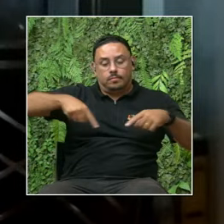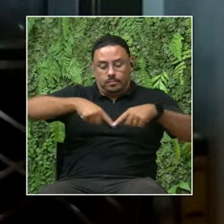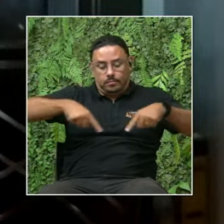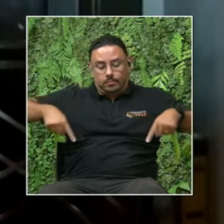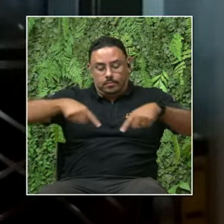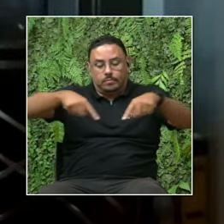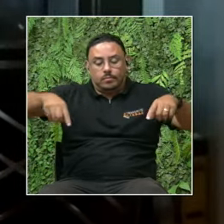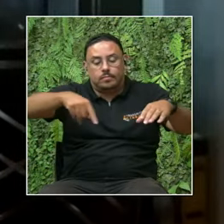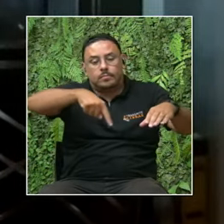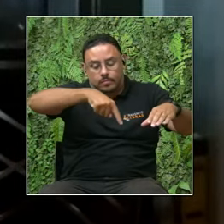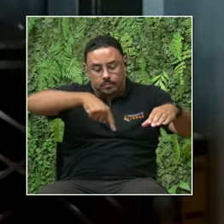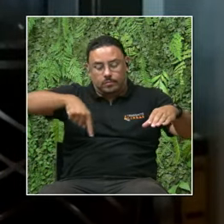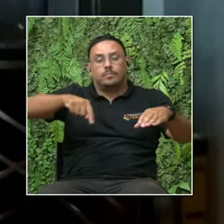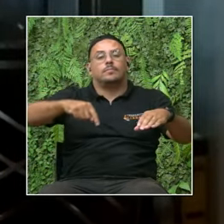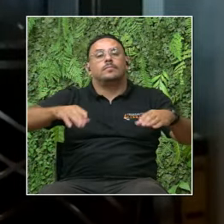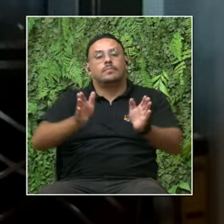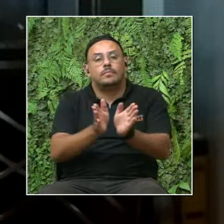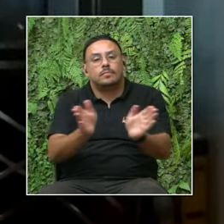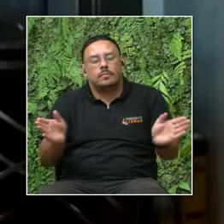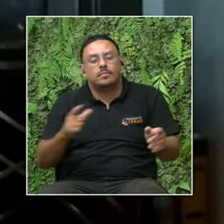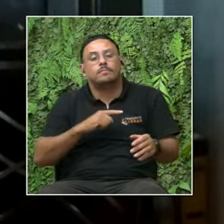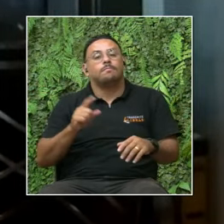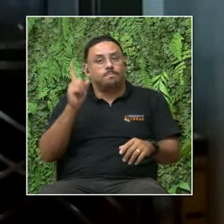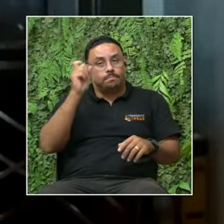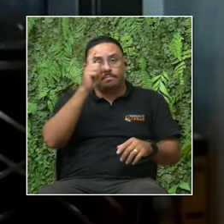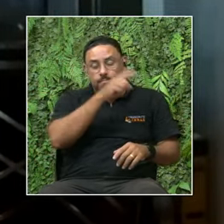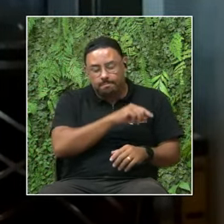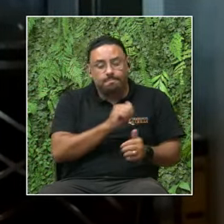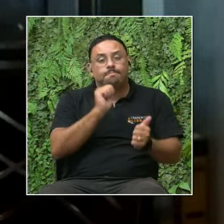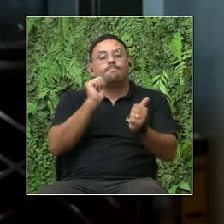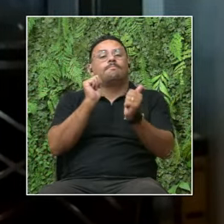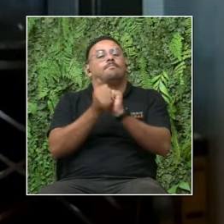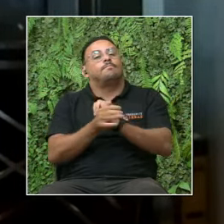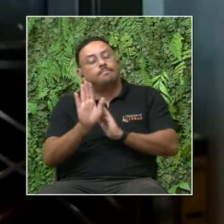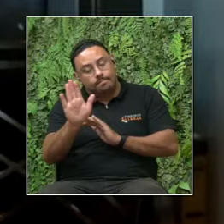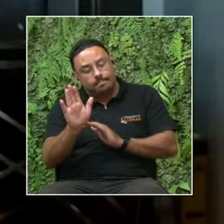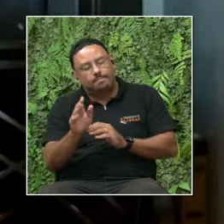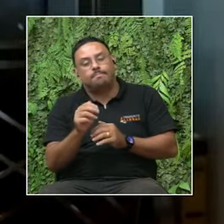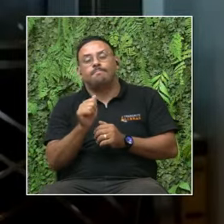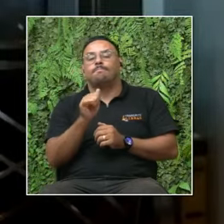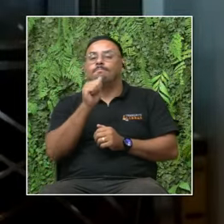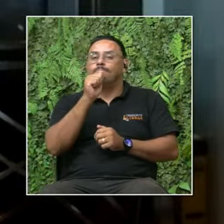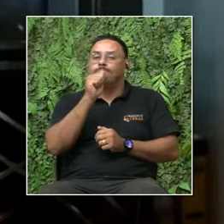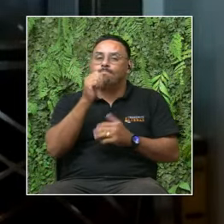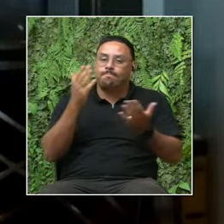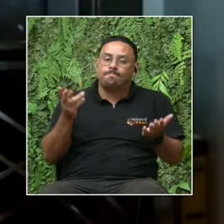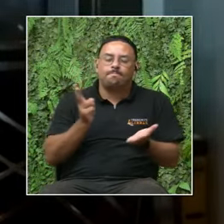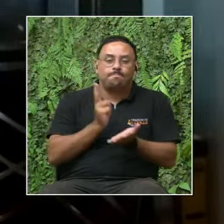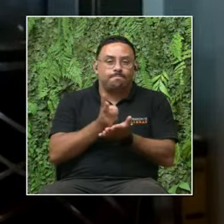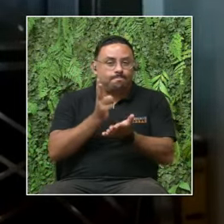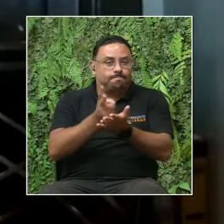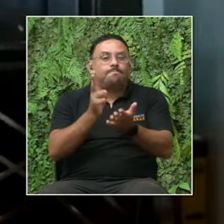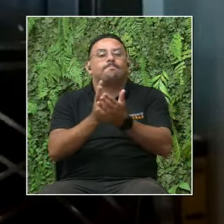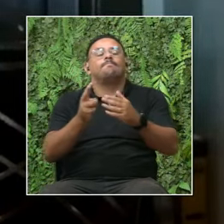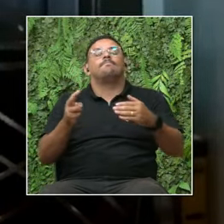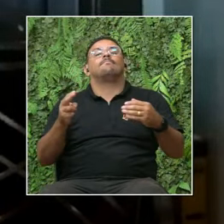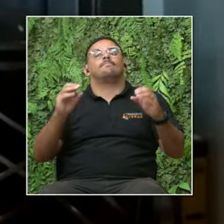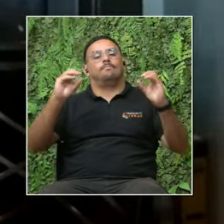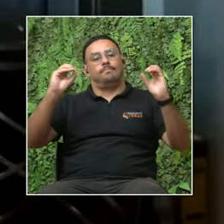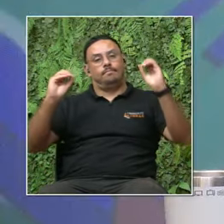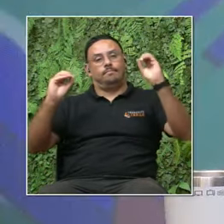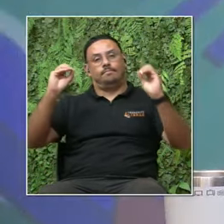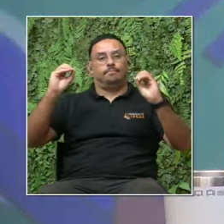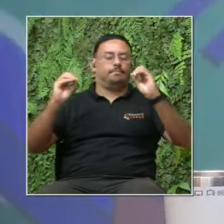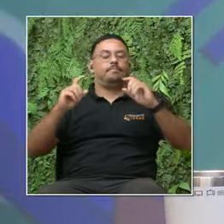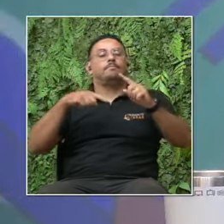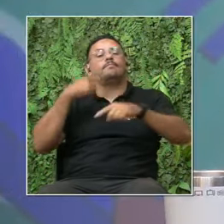Atlético em alguns momentos tem difícil o jogo mas por enquanto persiste o 0 a 0 Bob Faria Hum muito